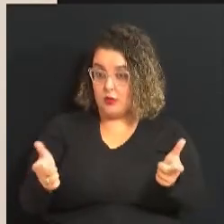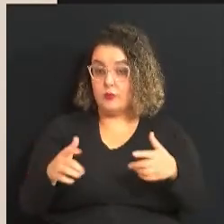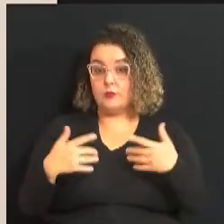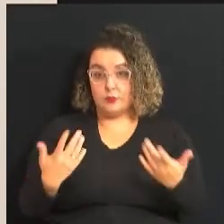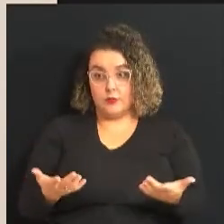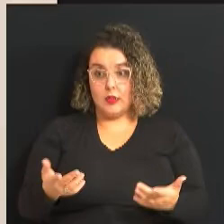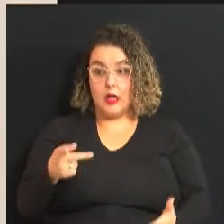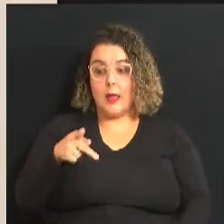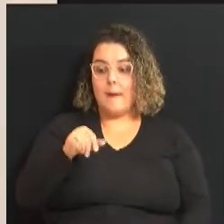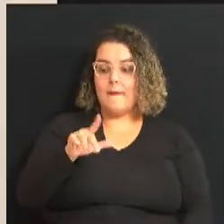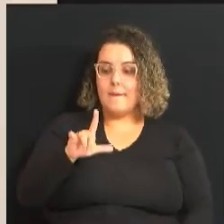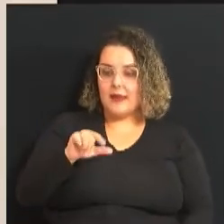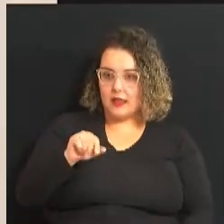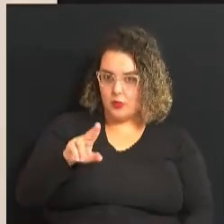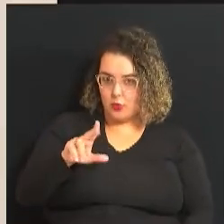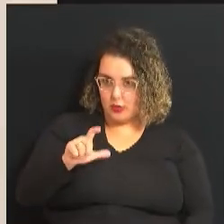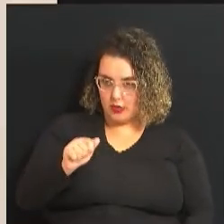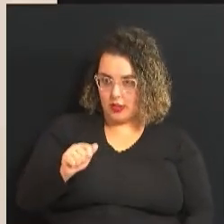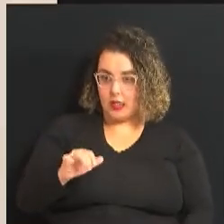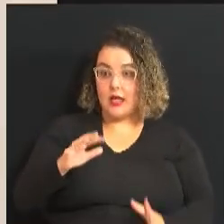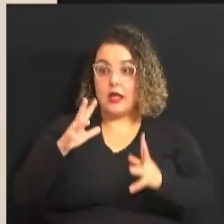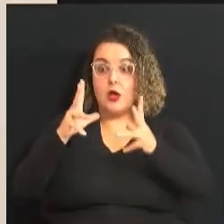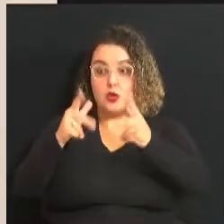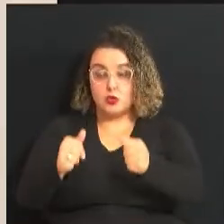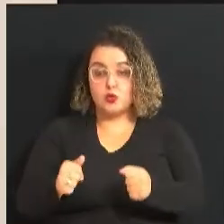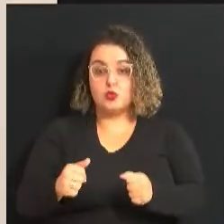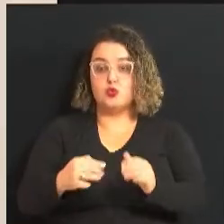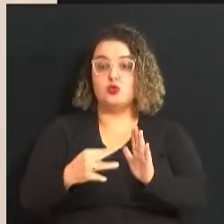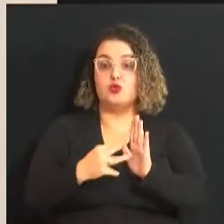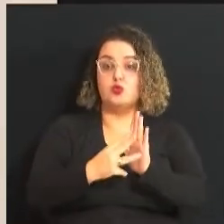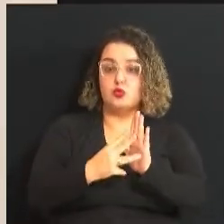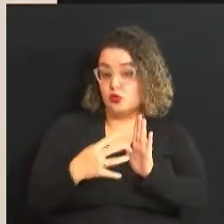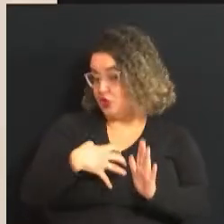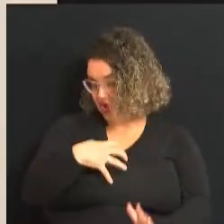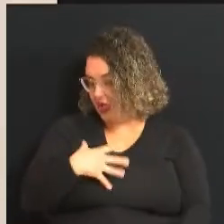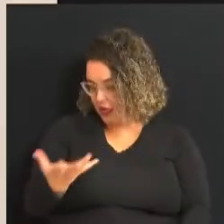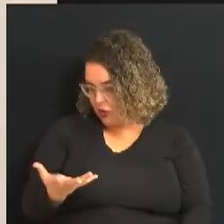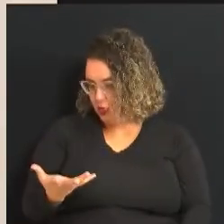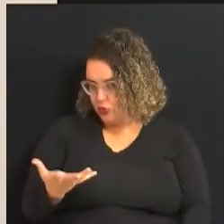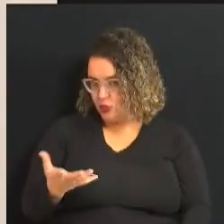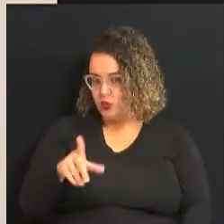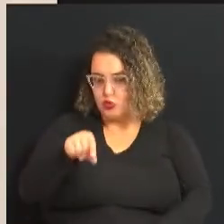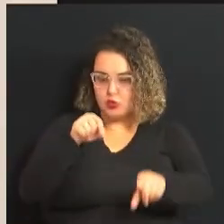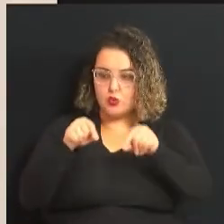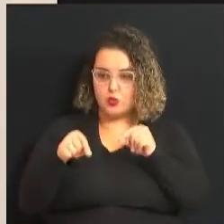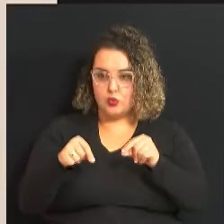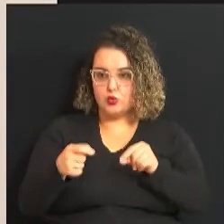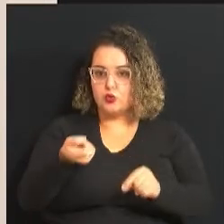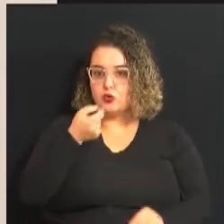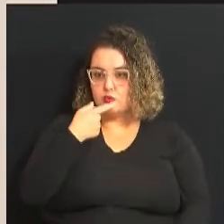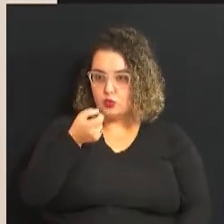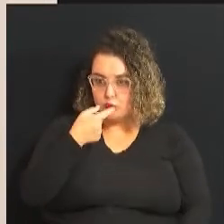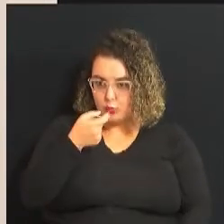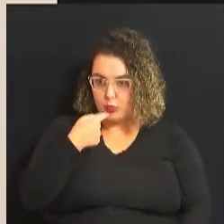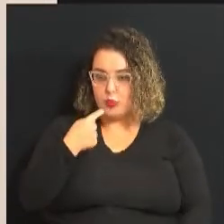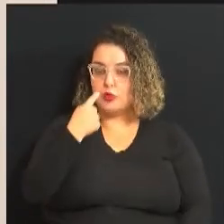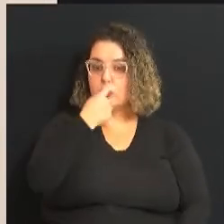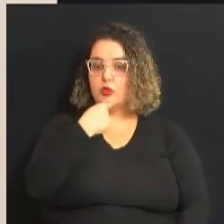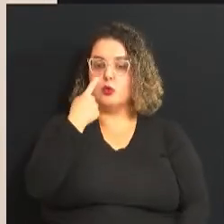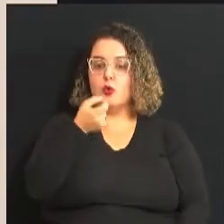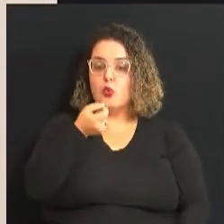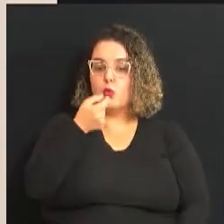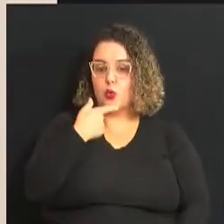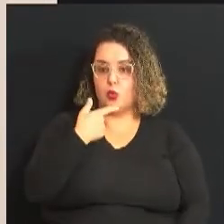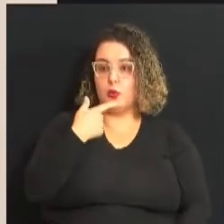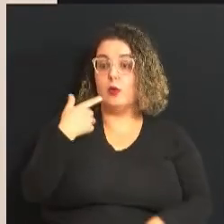pílula anticoncepcional são todos os métodos que são tomados em forma de comprimido pela boca, via oral.